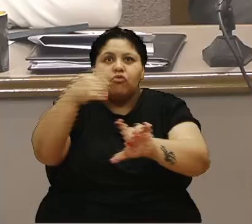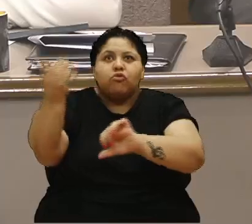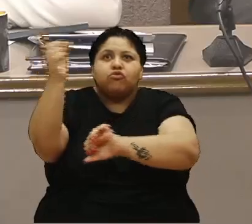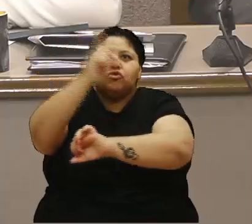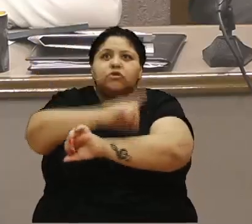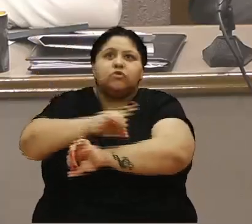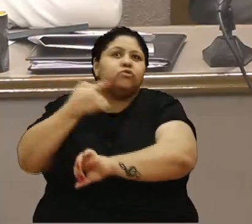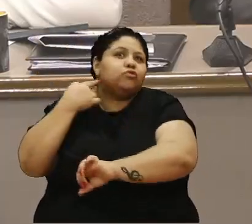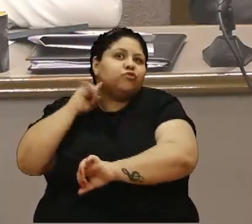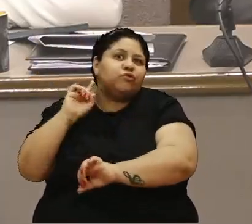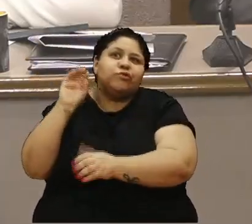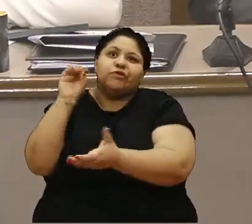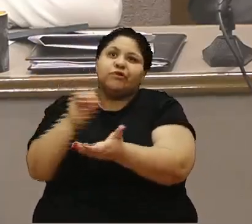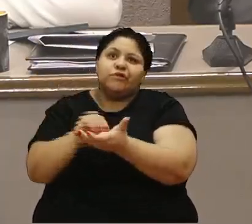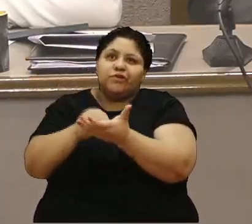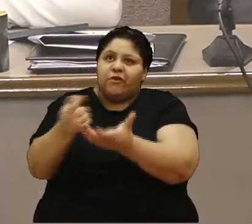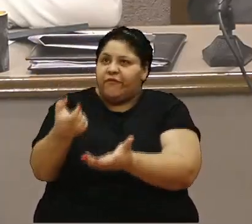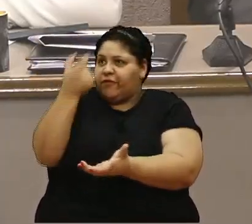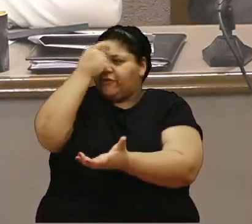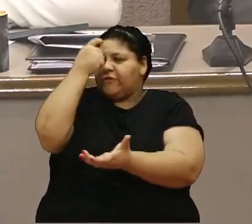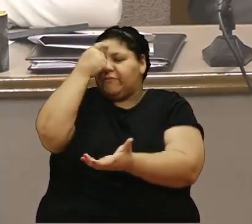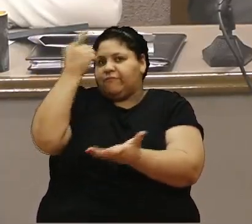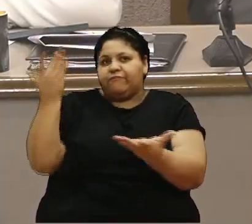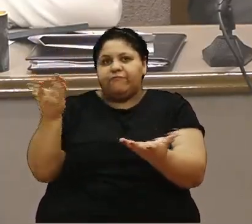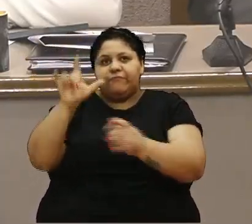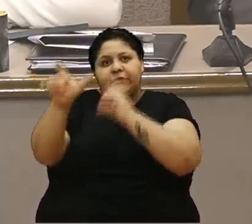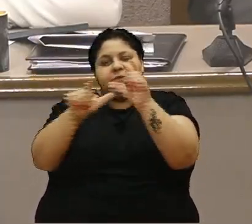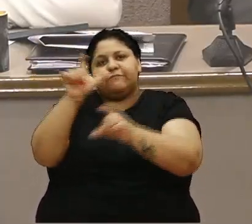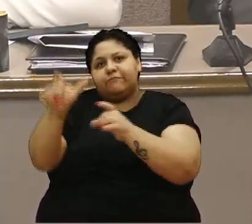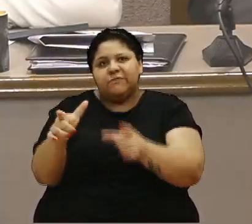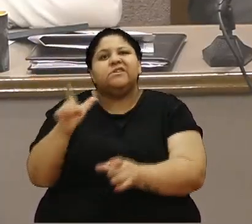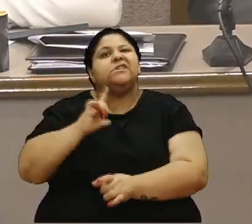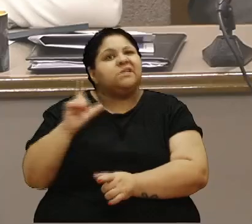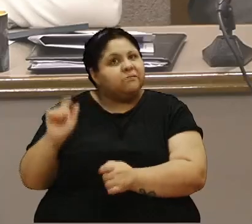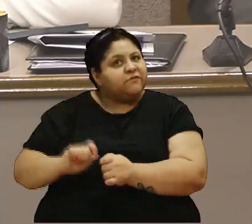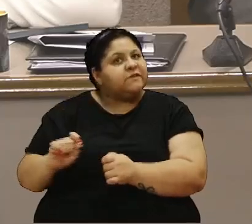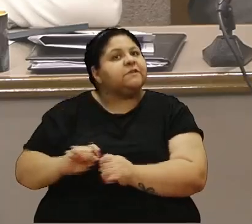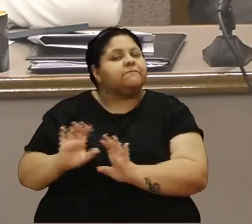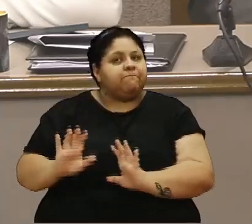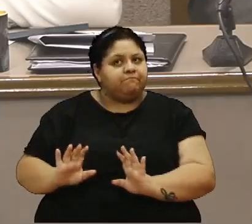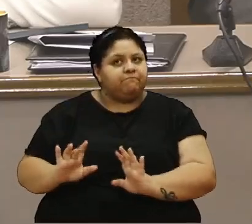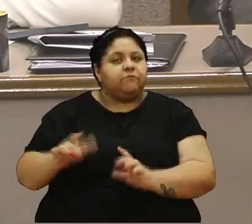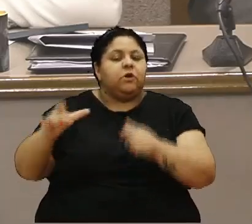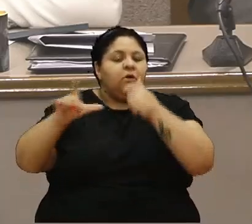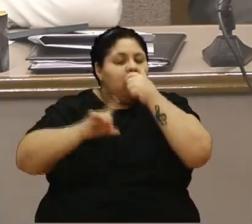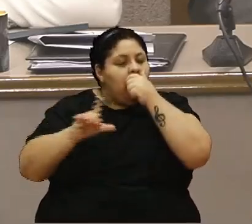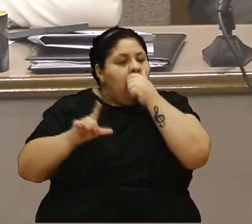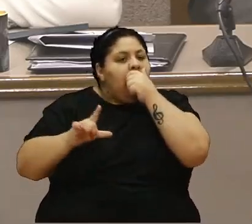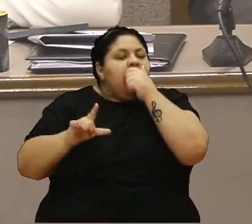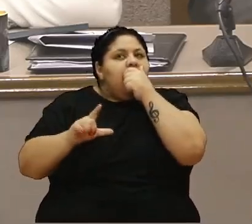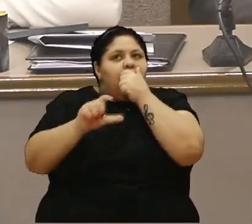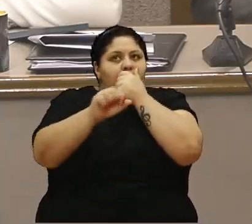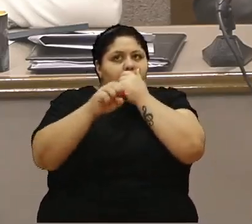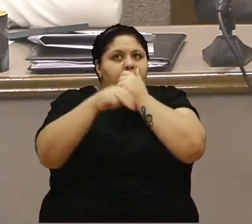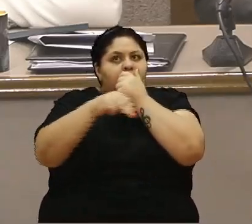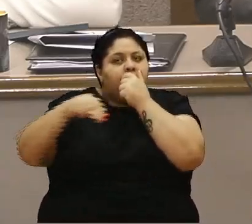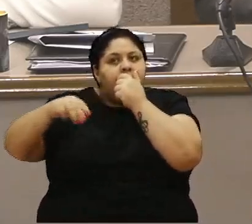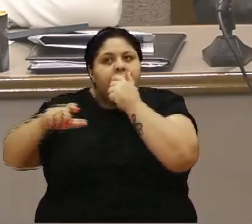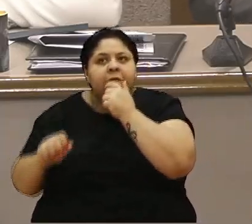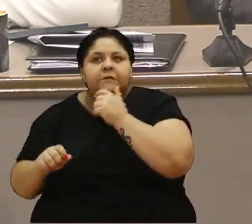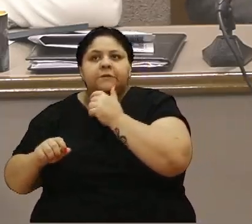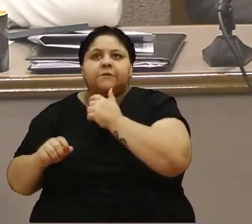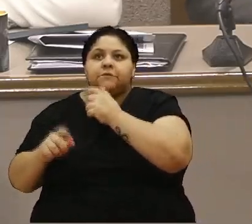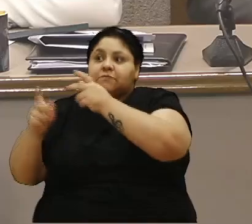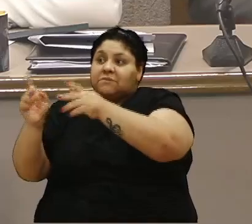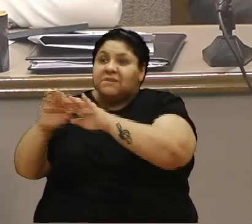sujo. Então está faltando a consciência ambiental dessas pessoas. Nós temos que fazer isso. Nós temos que fazer com que a SEMA chegue nas